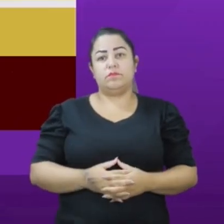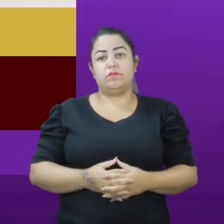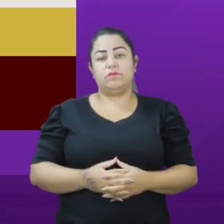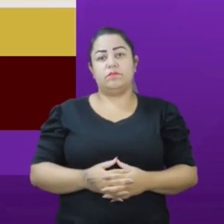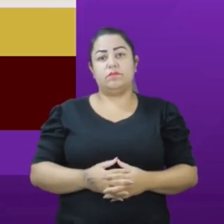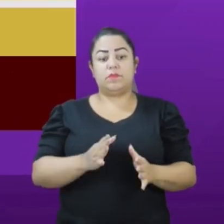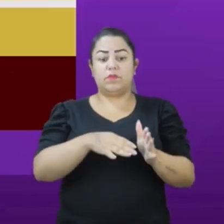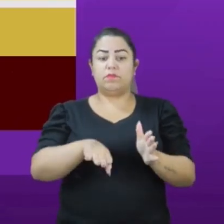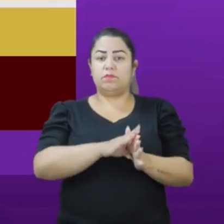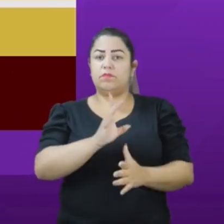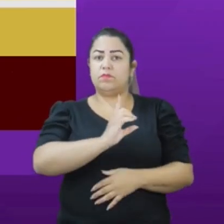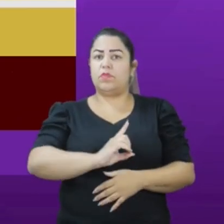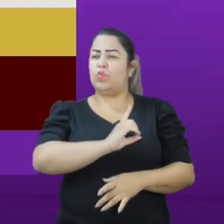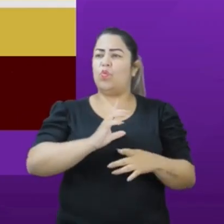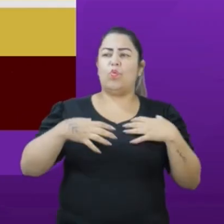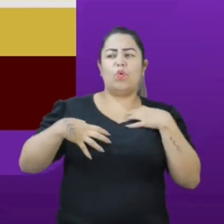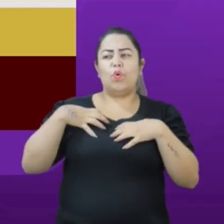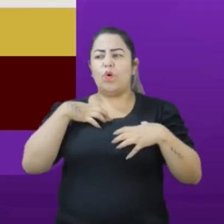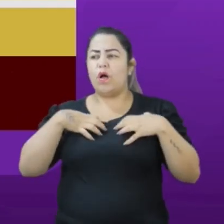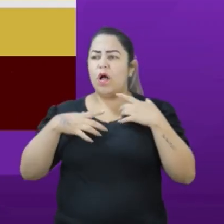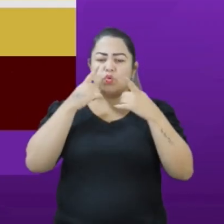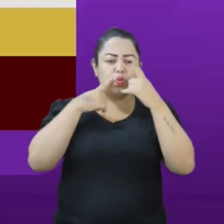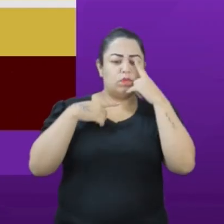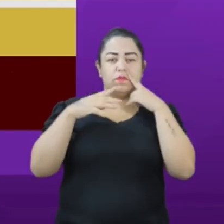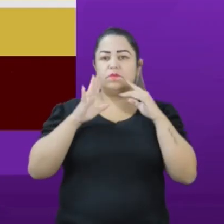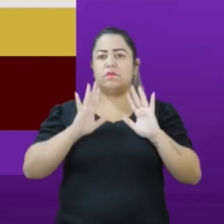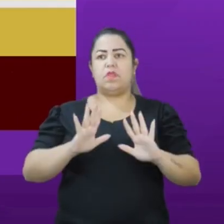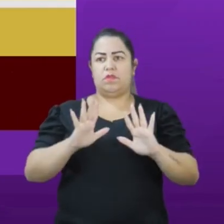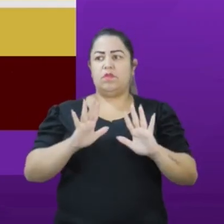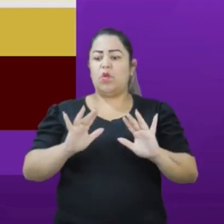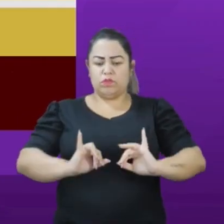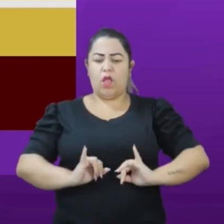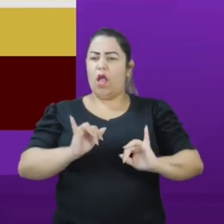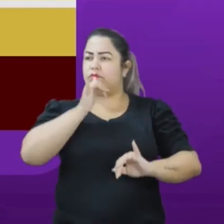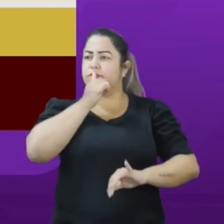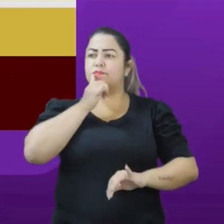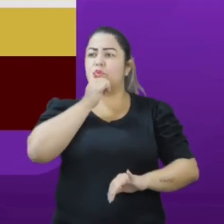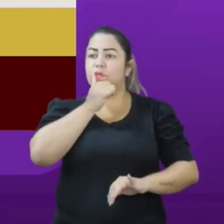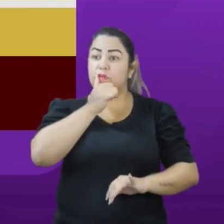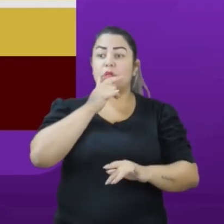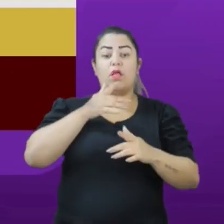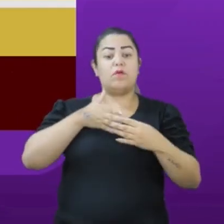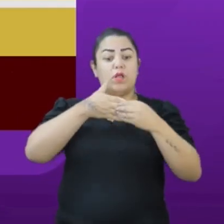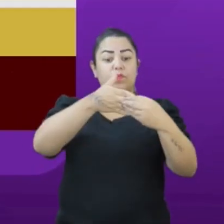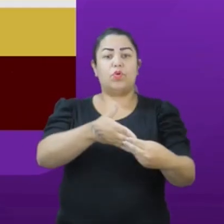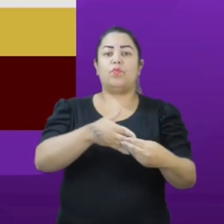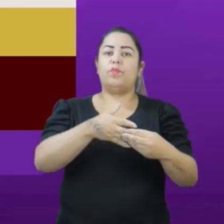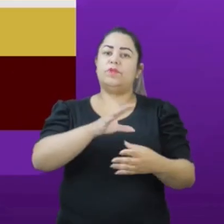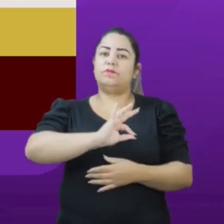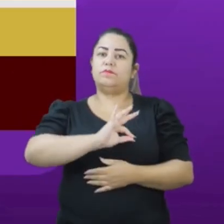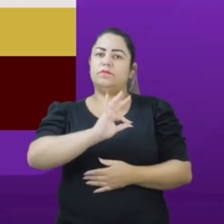chego na delegacia muito abalada, chorando muito, e sou atendida por um homem, um agente policial, que